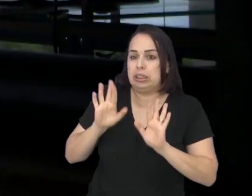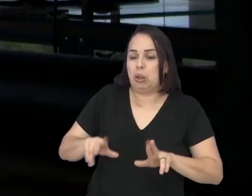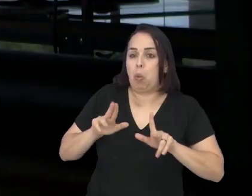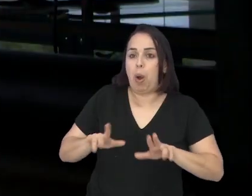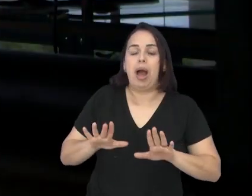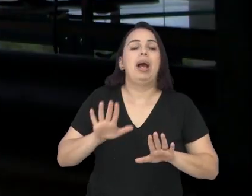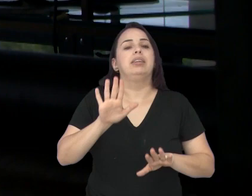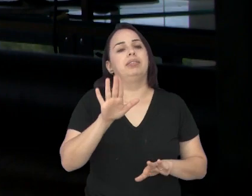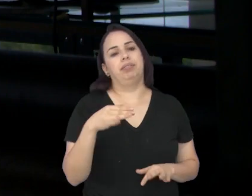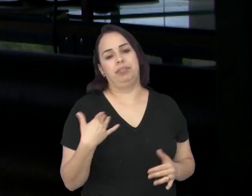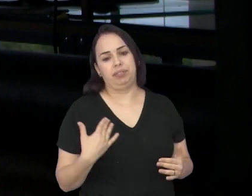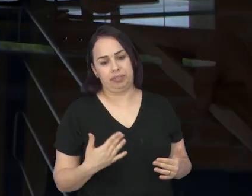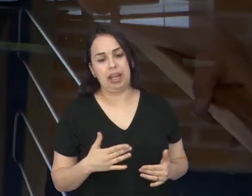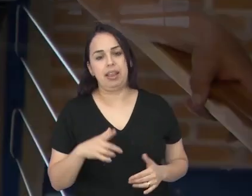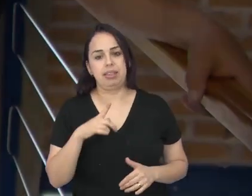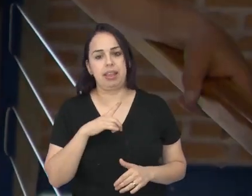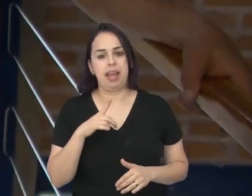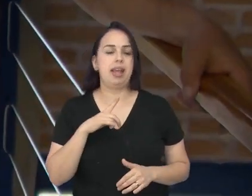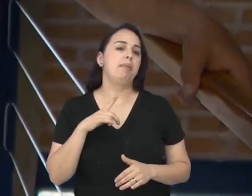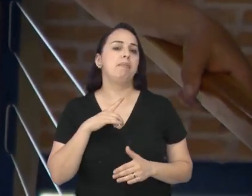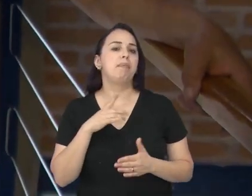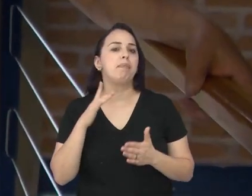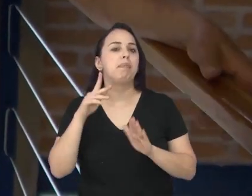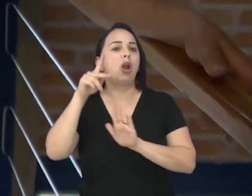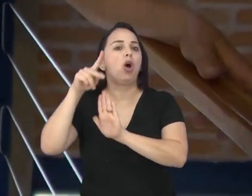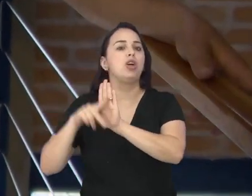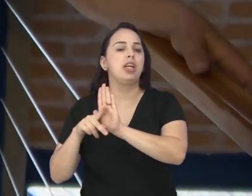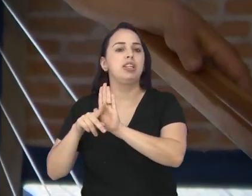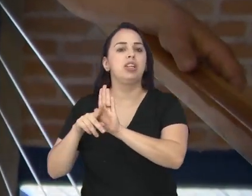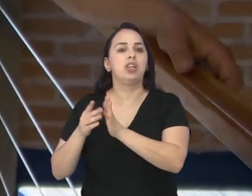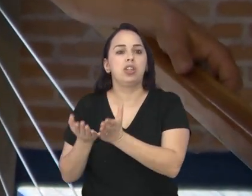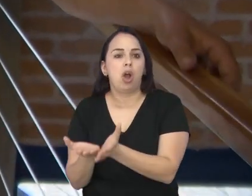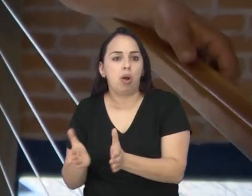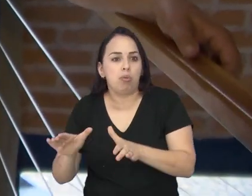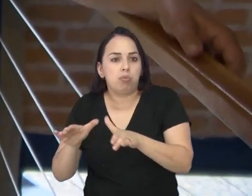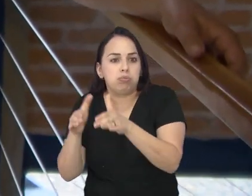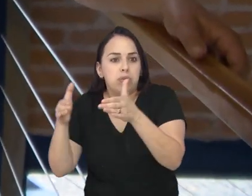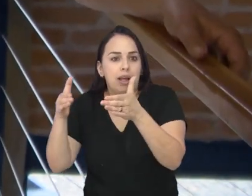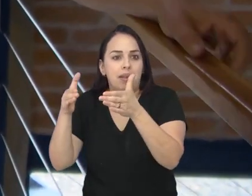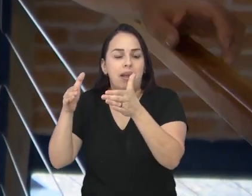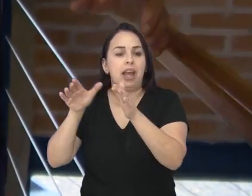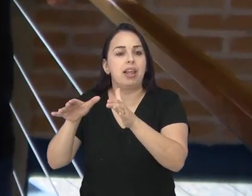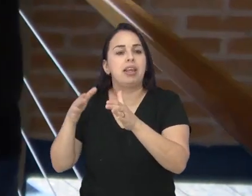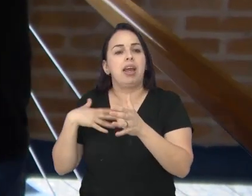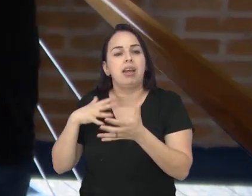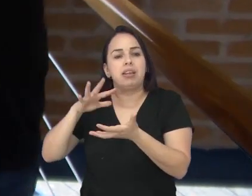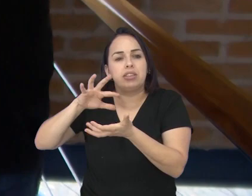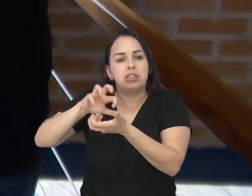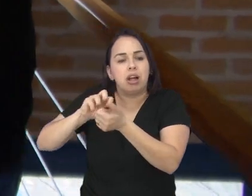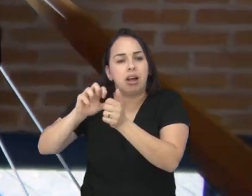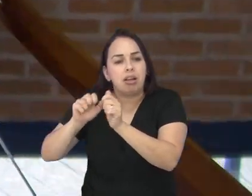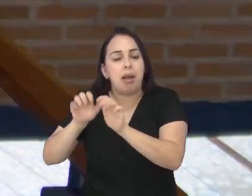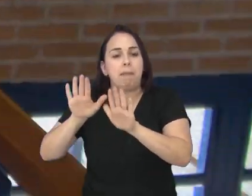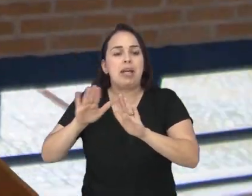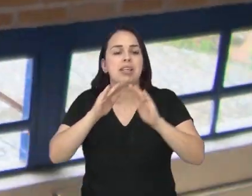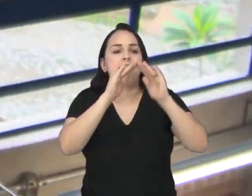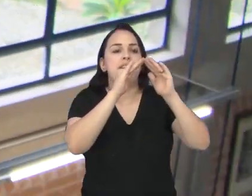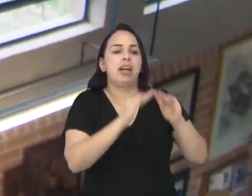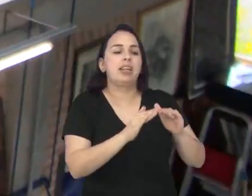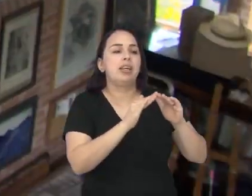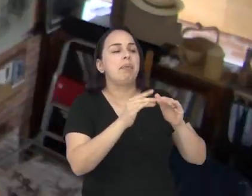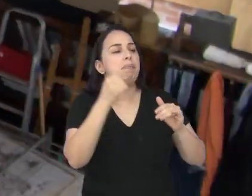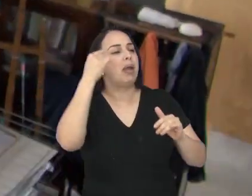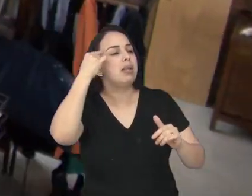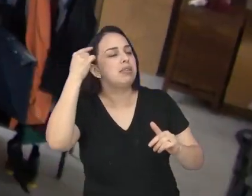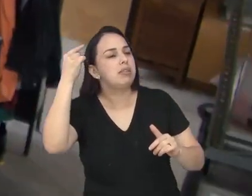Não. Tem... Está chegando um projeto de um ceramista que quer ficar aqui, mas não para fazer cerâmica, é só para pensar, para ir na natureza,